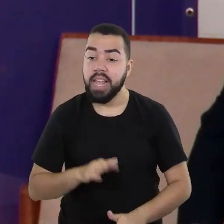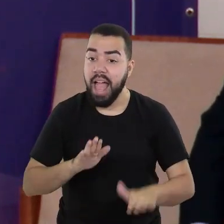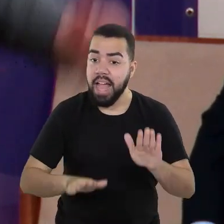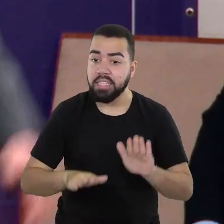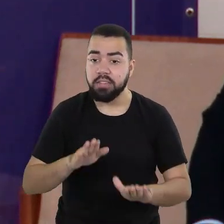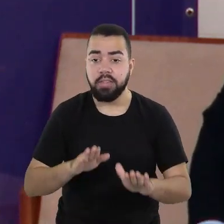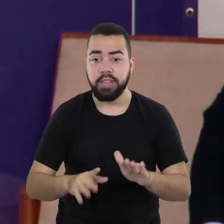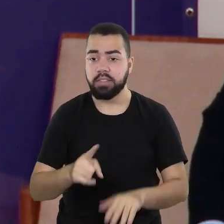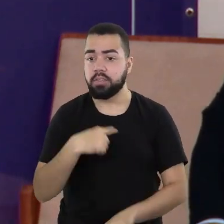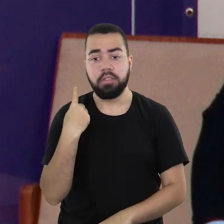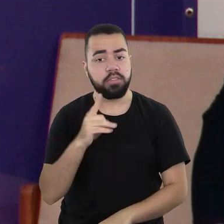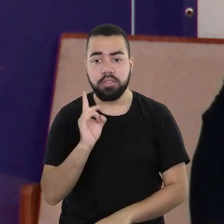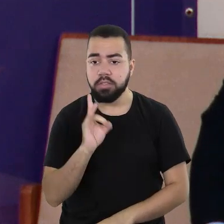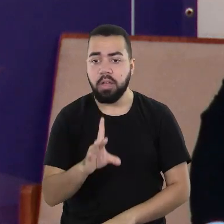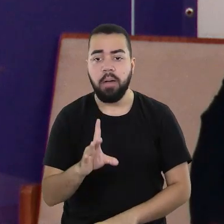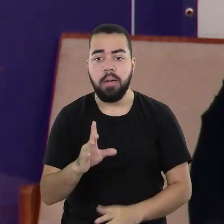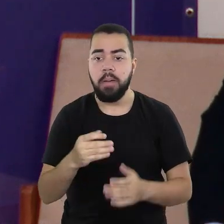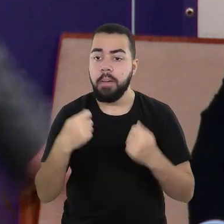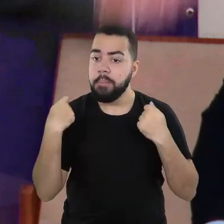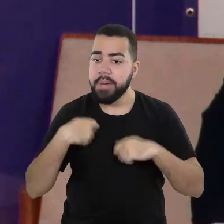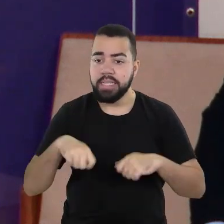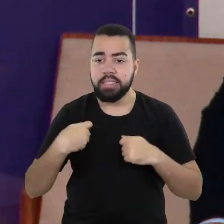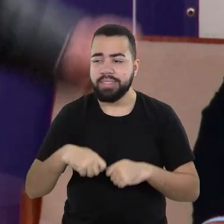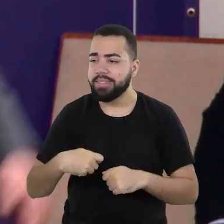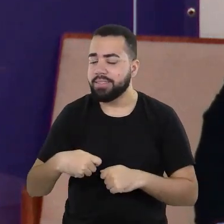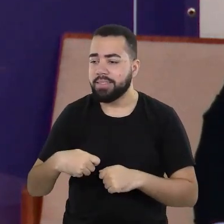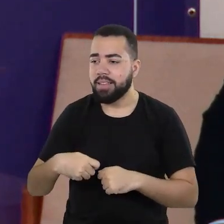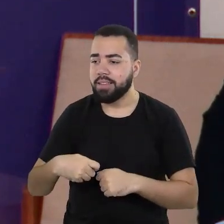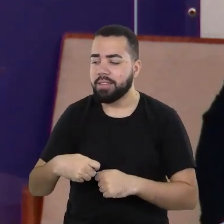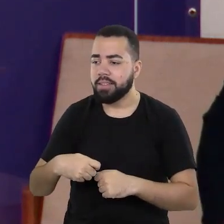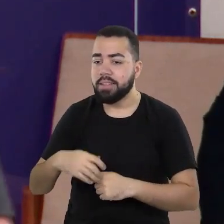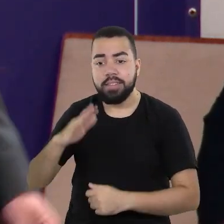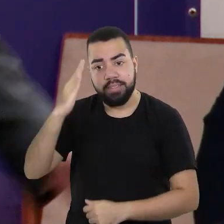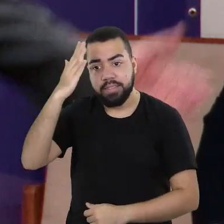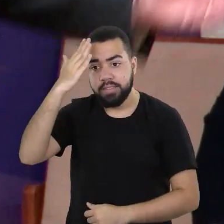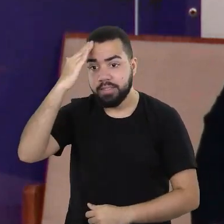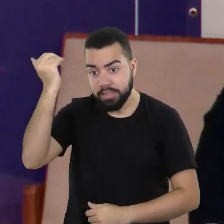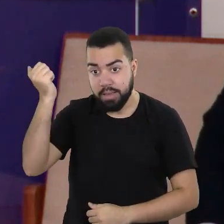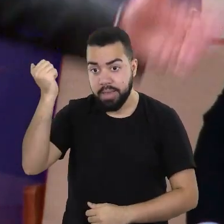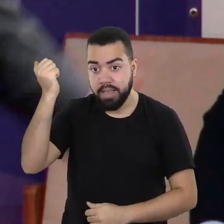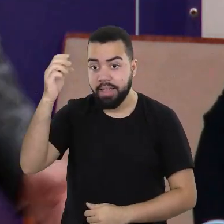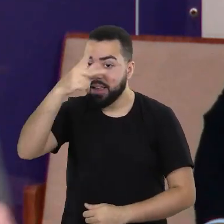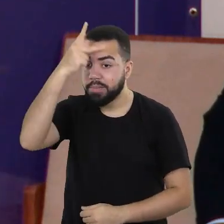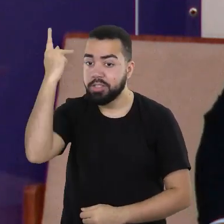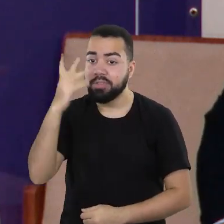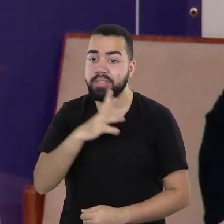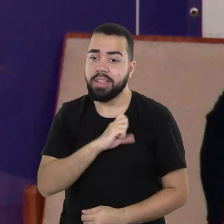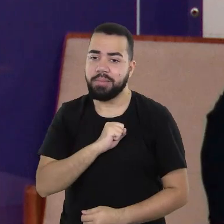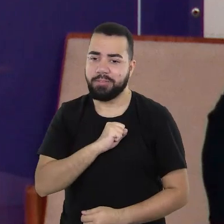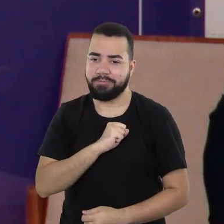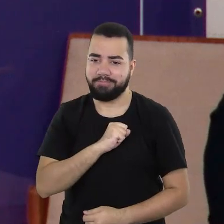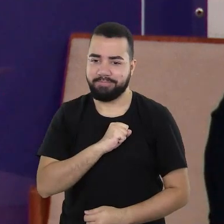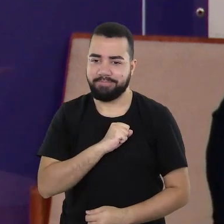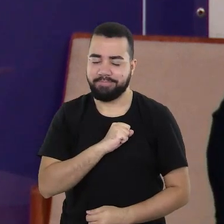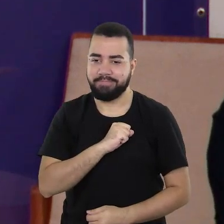Às vezes você está precisando ouvir uma coisa. Só assim: nós amamos você. Você é precioso para nós.